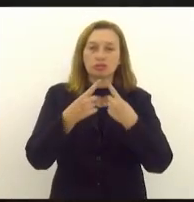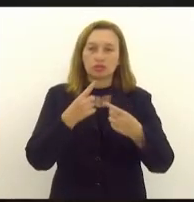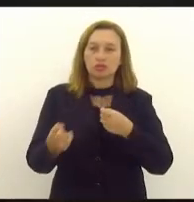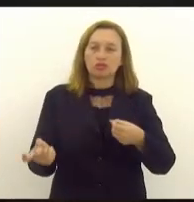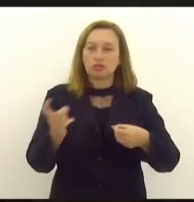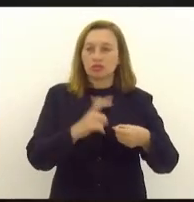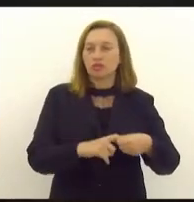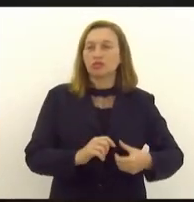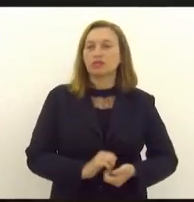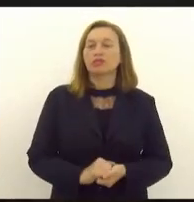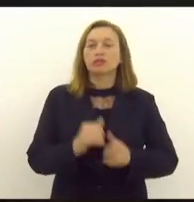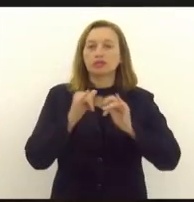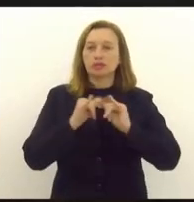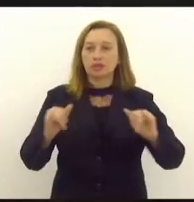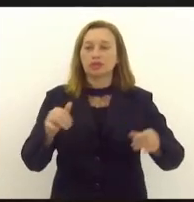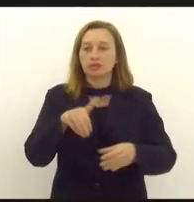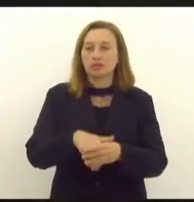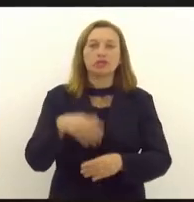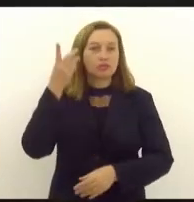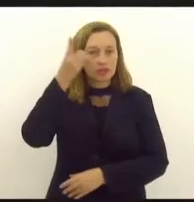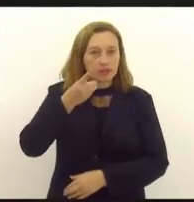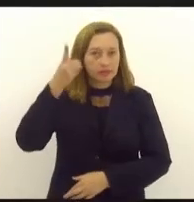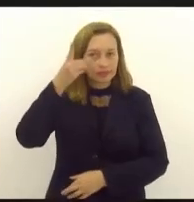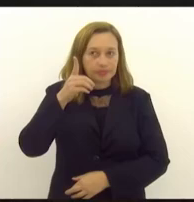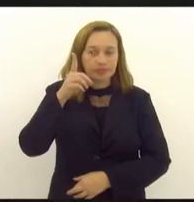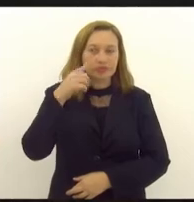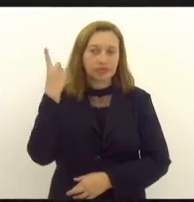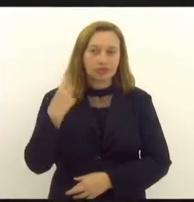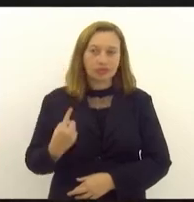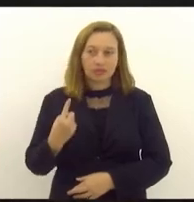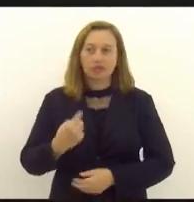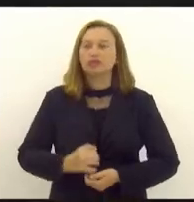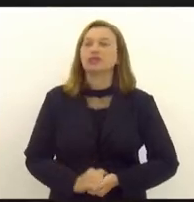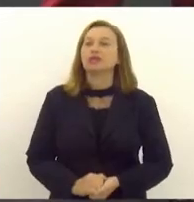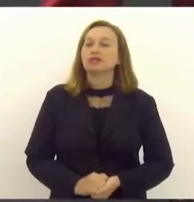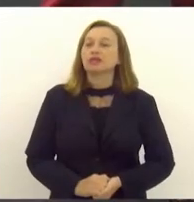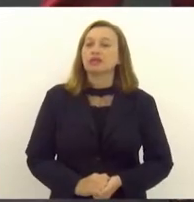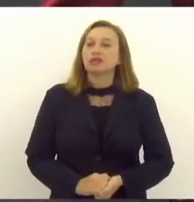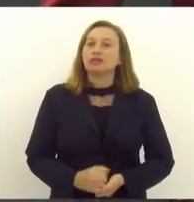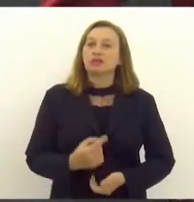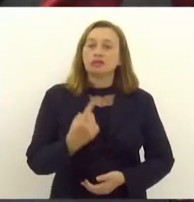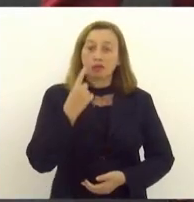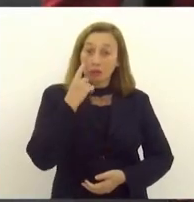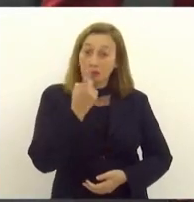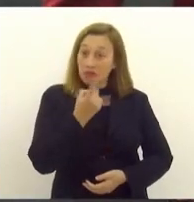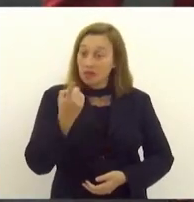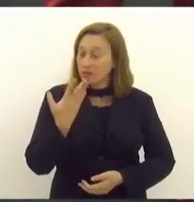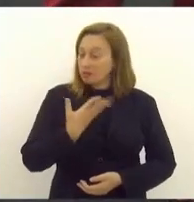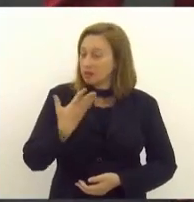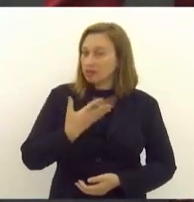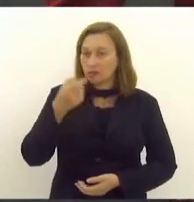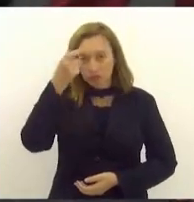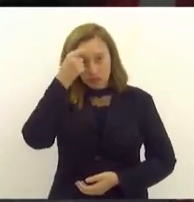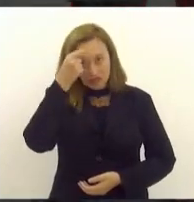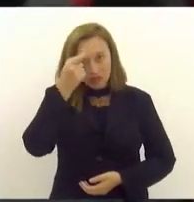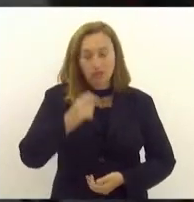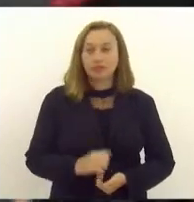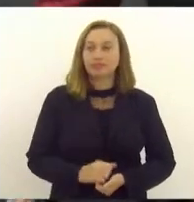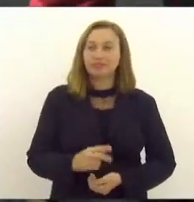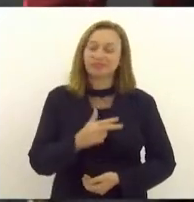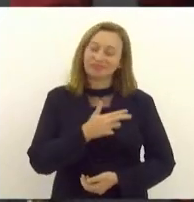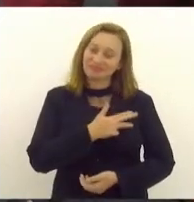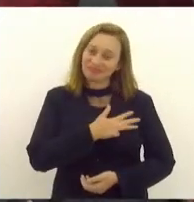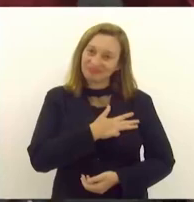para declaração de voto deputada Dani Balbi como vocês devem estar cientes o presidente